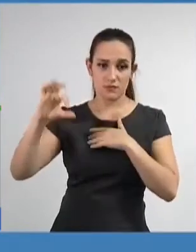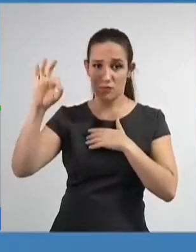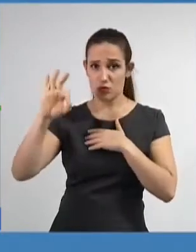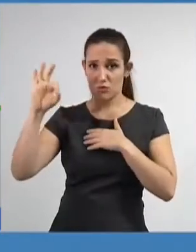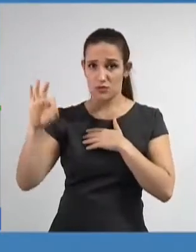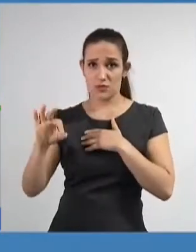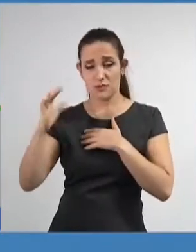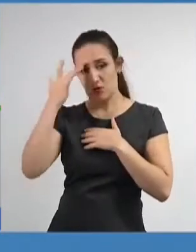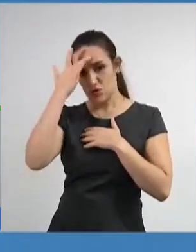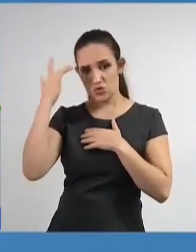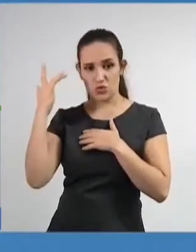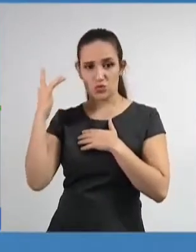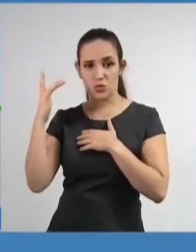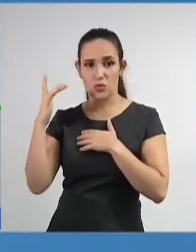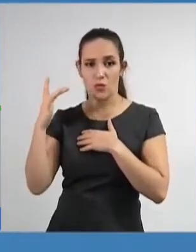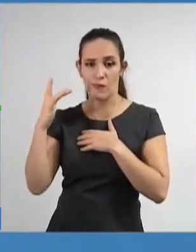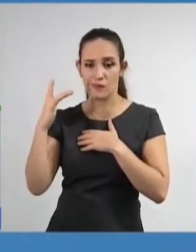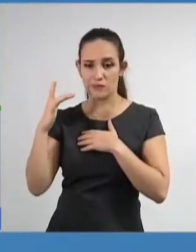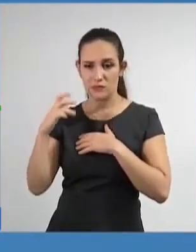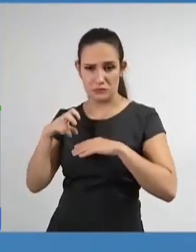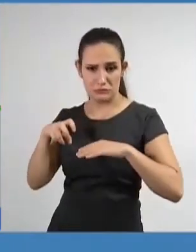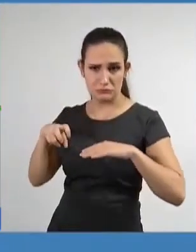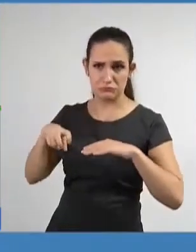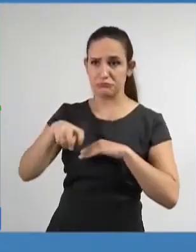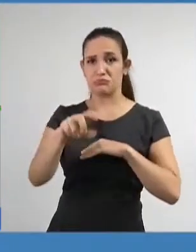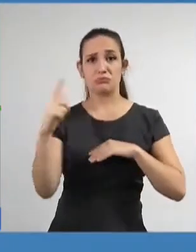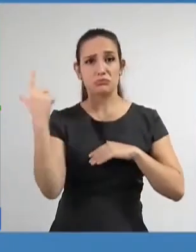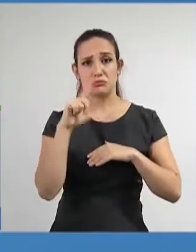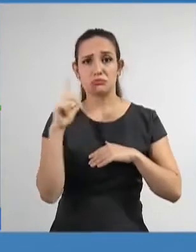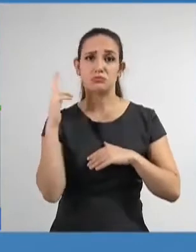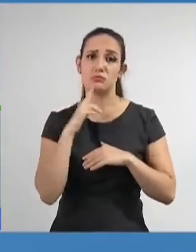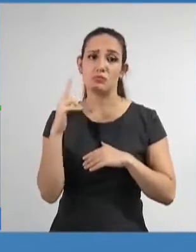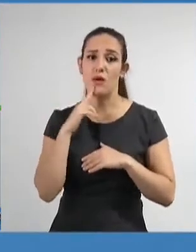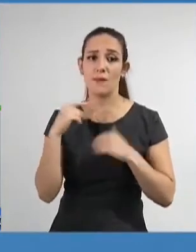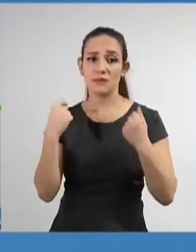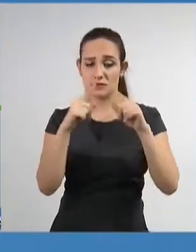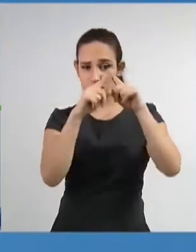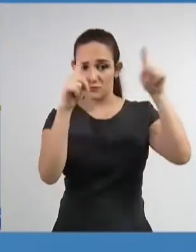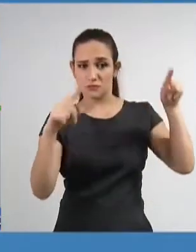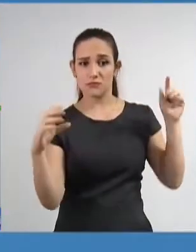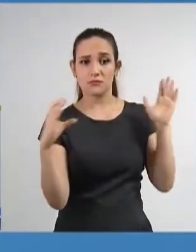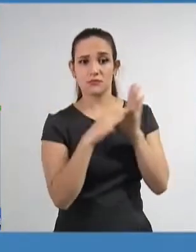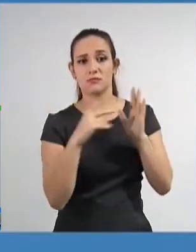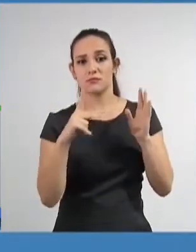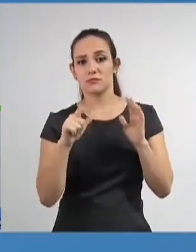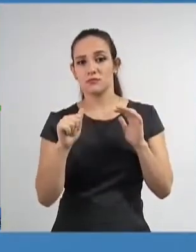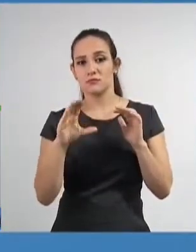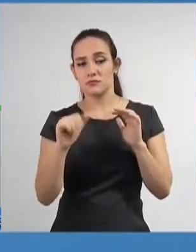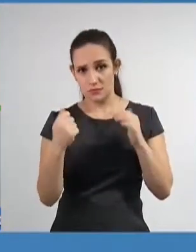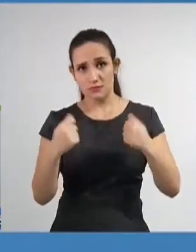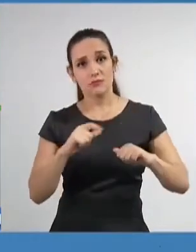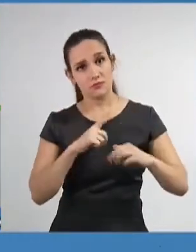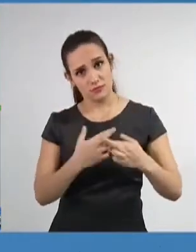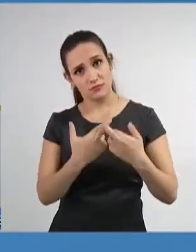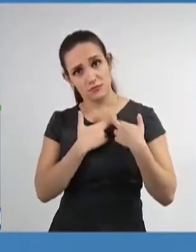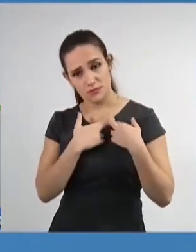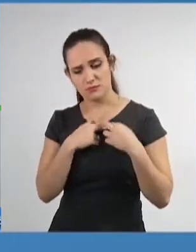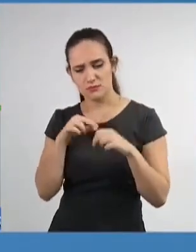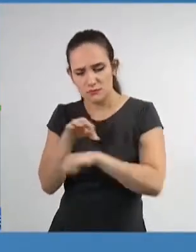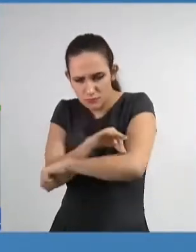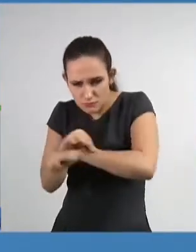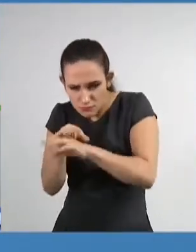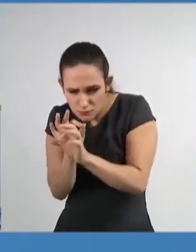99% dos veículos que passam não são multados. Então eu quero dizer que o acidente de trânsito tem que ser tratado com responsabilidade, com engenharia e